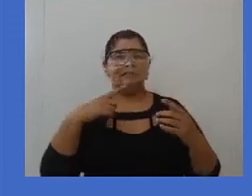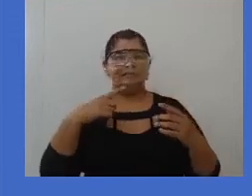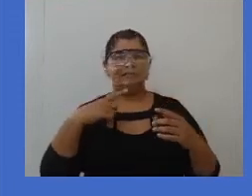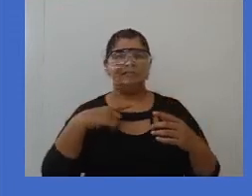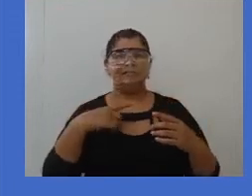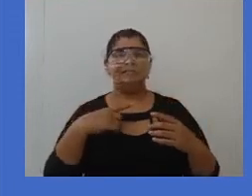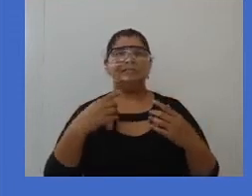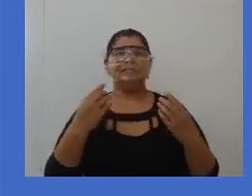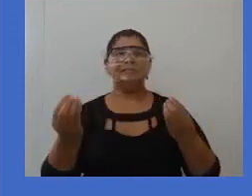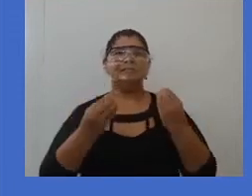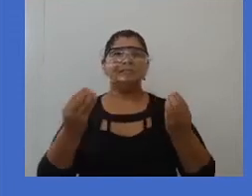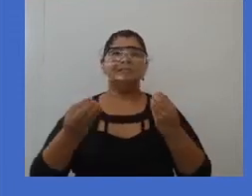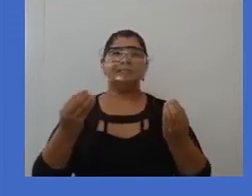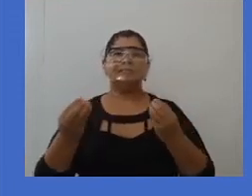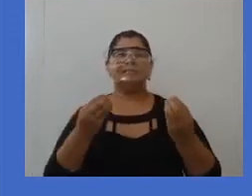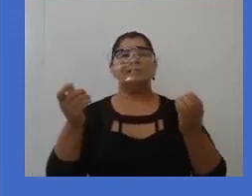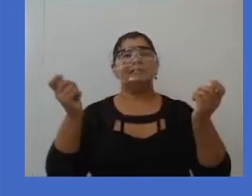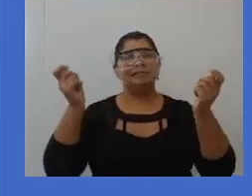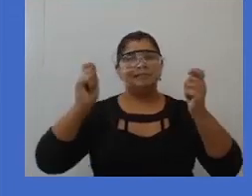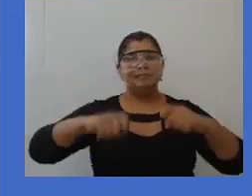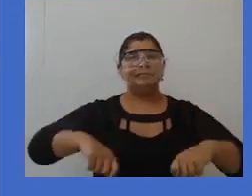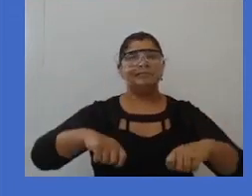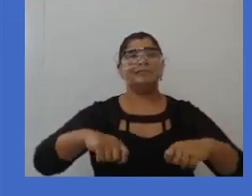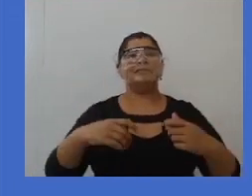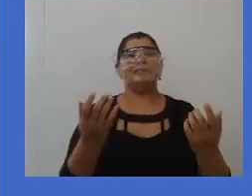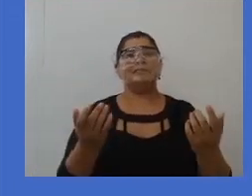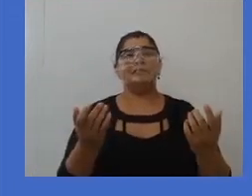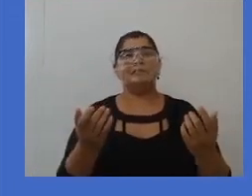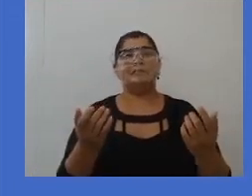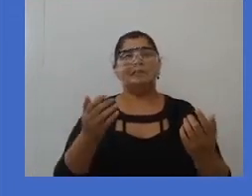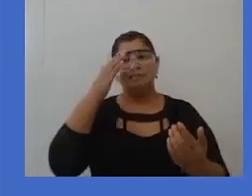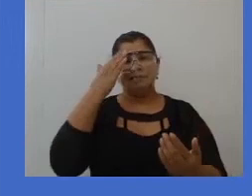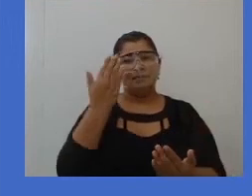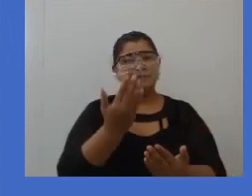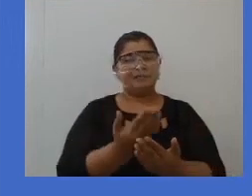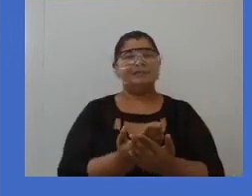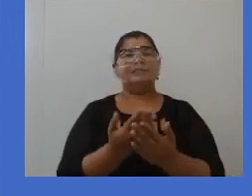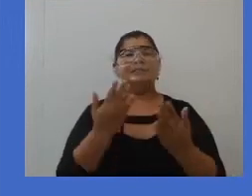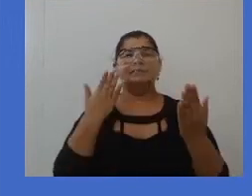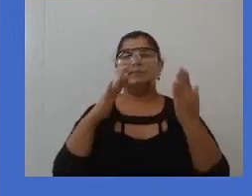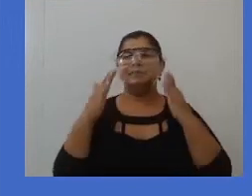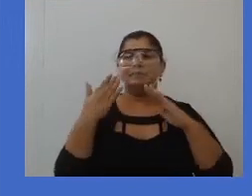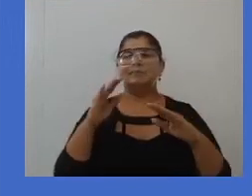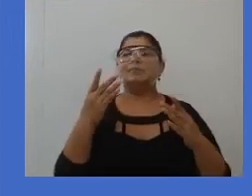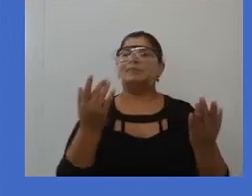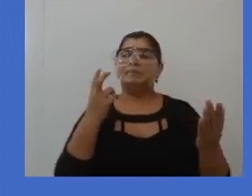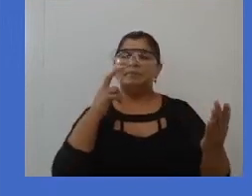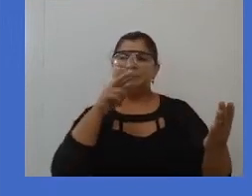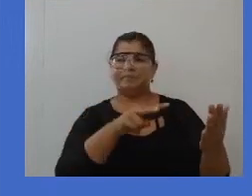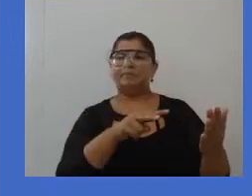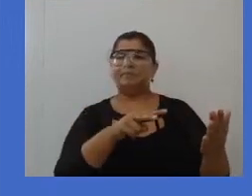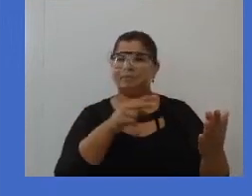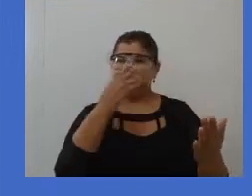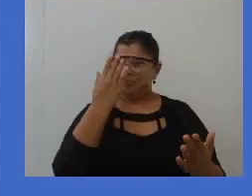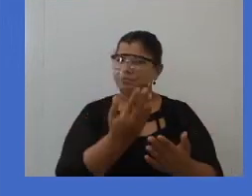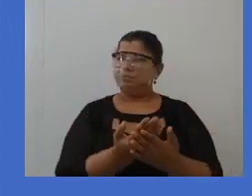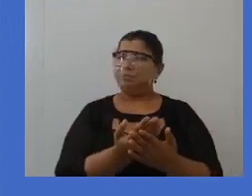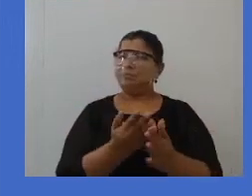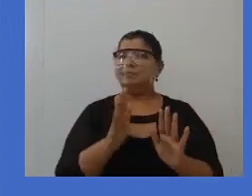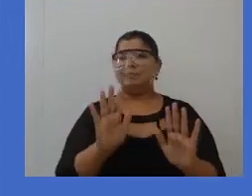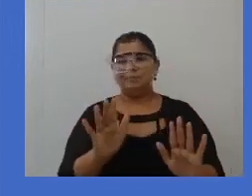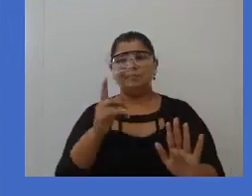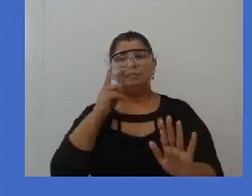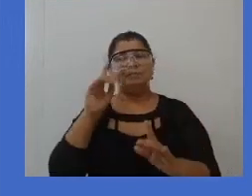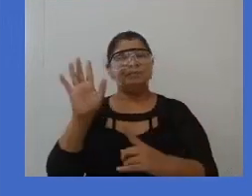mais. Como é que nós podemos dar uma credibilidade só porque a gente viu no Facebook? Eu vou mostrar uma postagem aqui